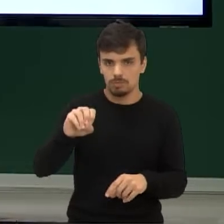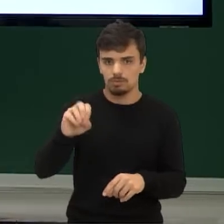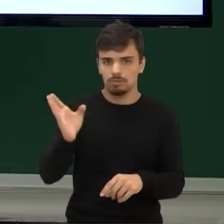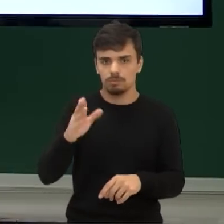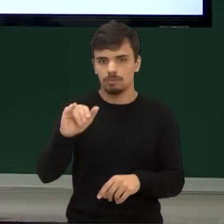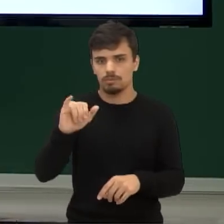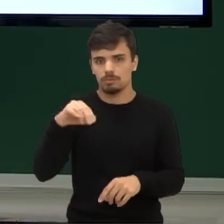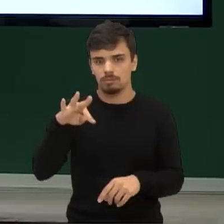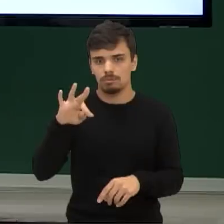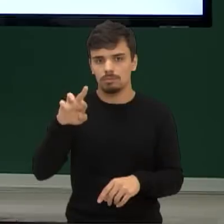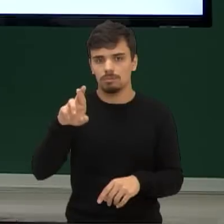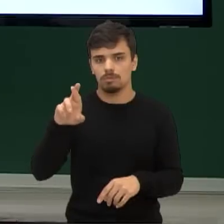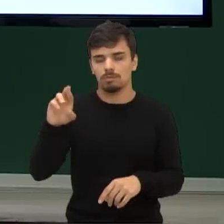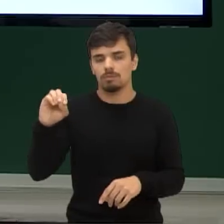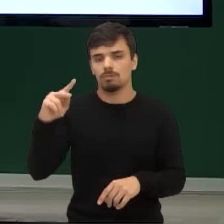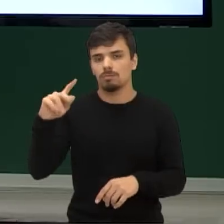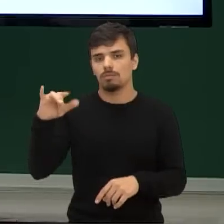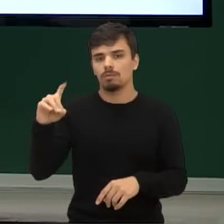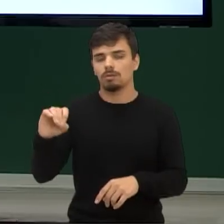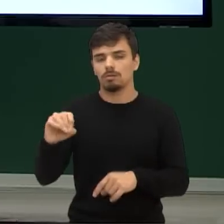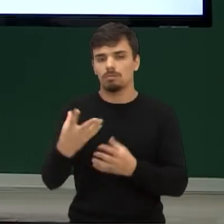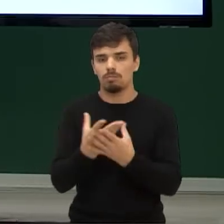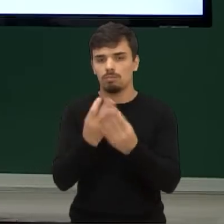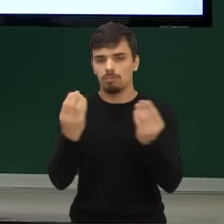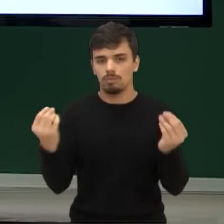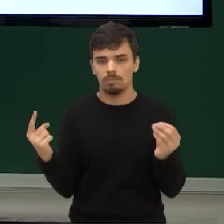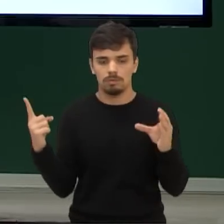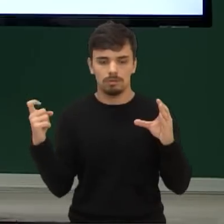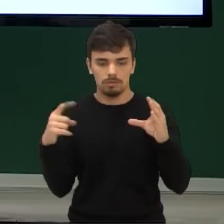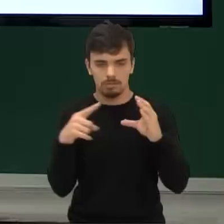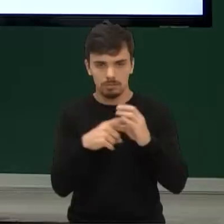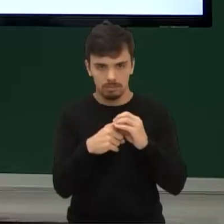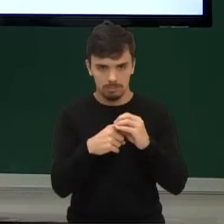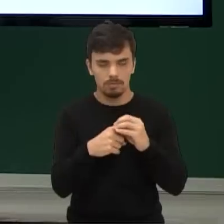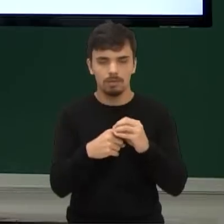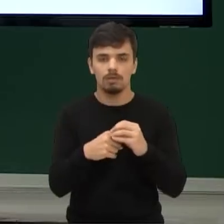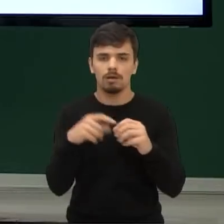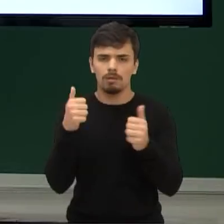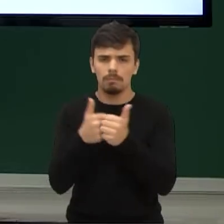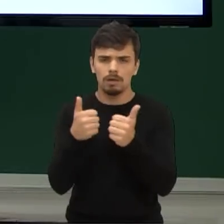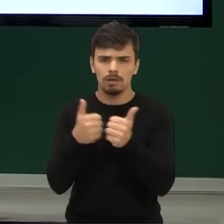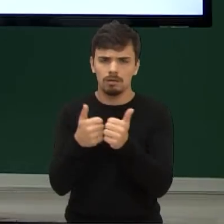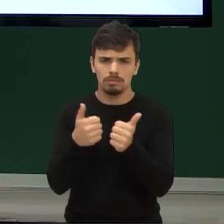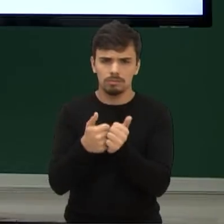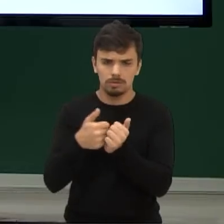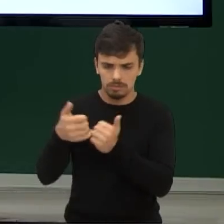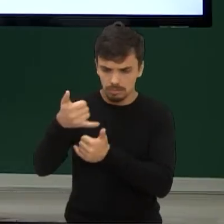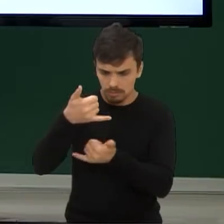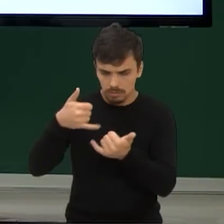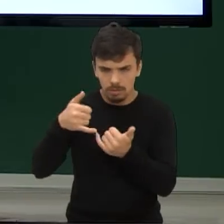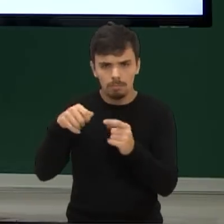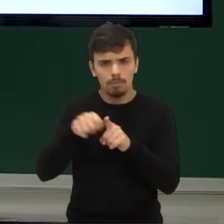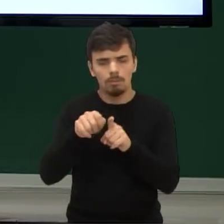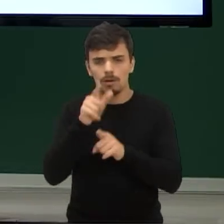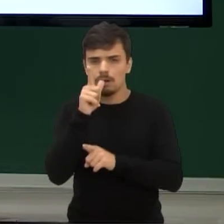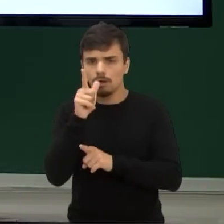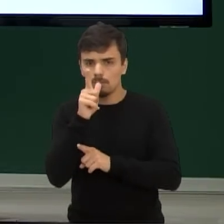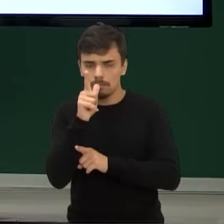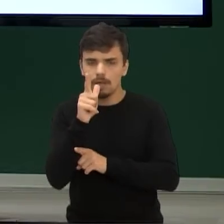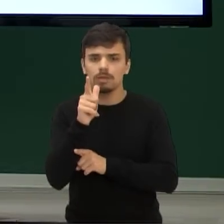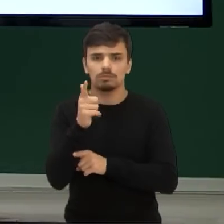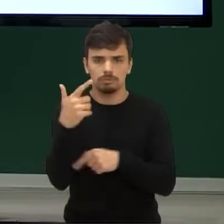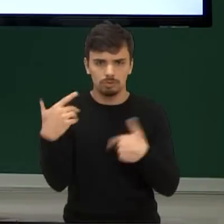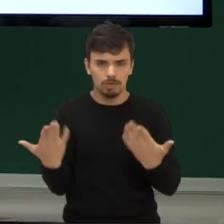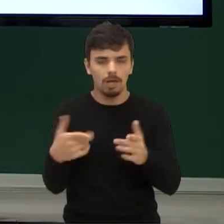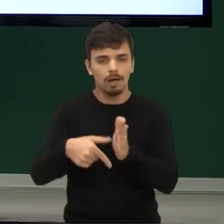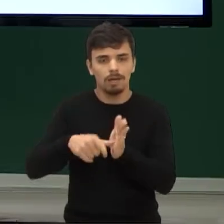muitas vezes os espermatozoides acabam estando ali na própria lubrificação do pênis, tá? Antes